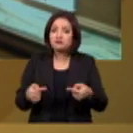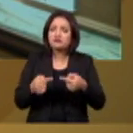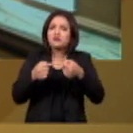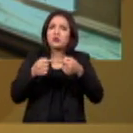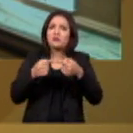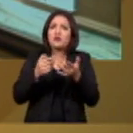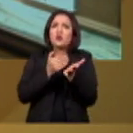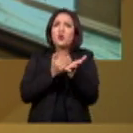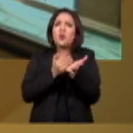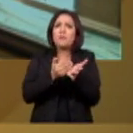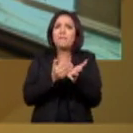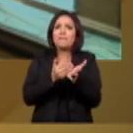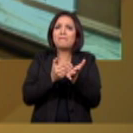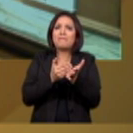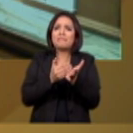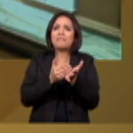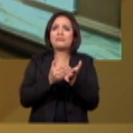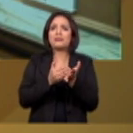a